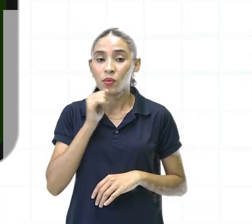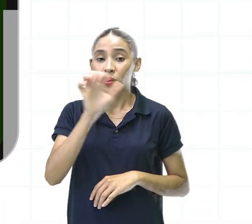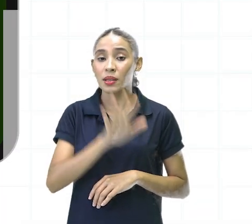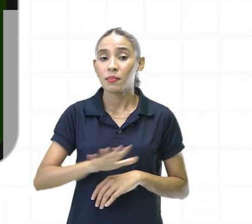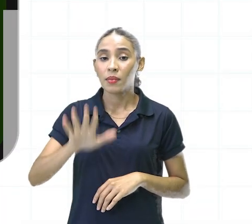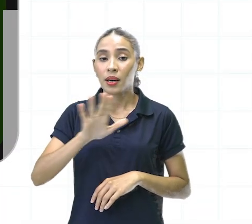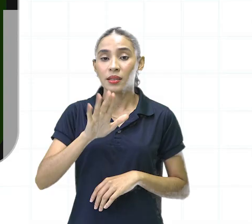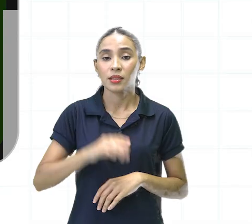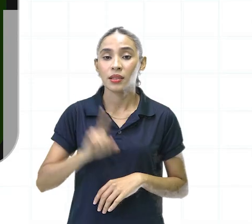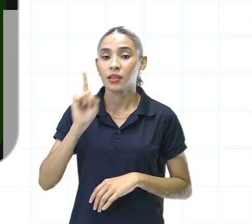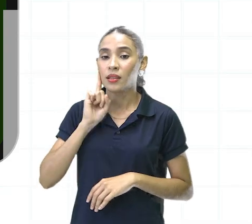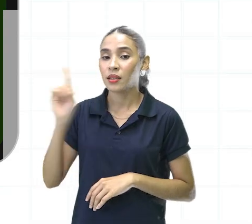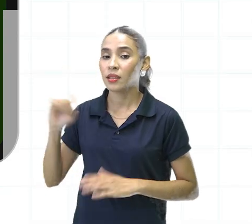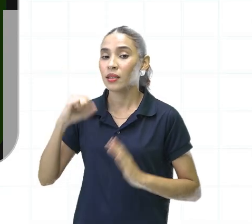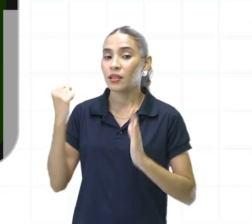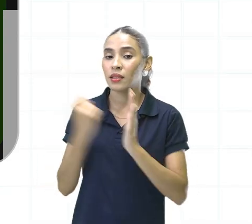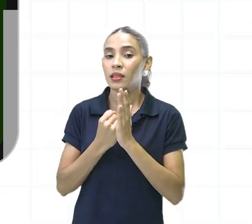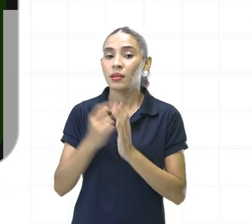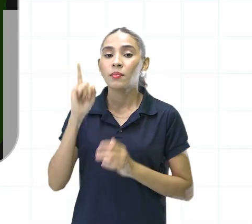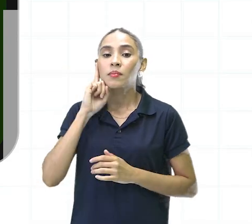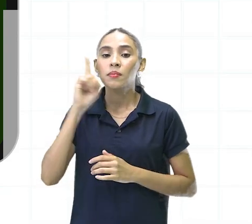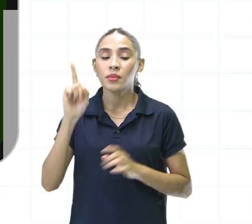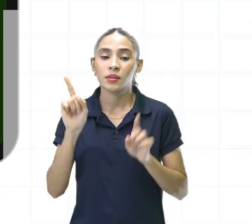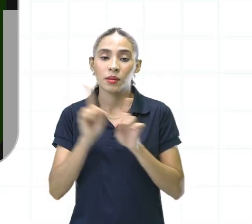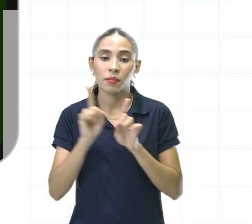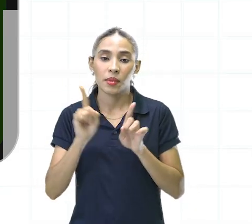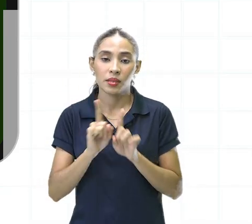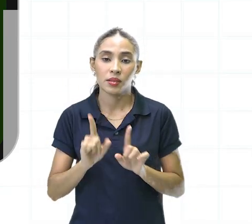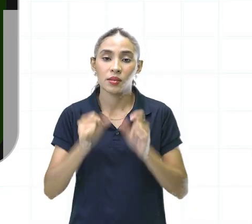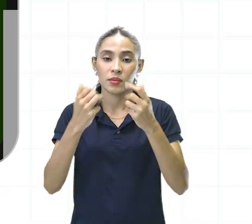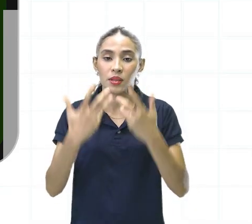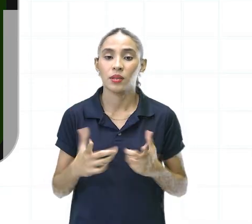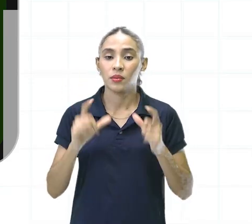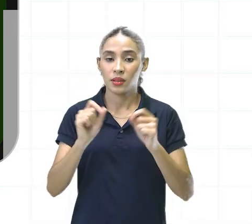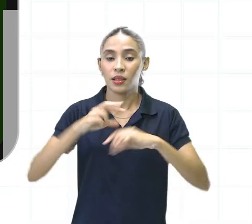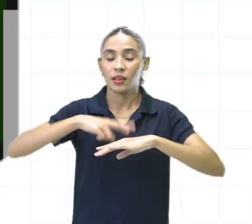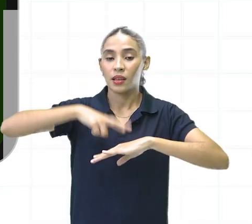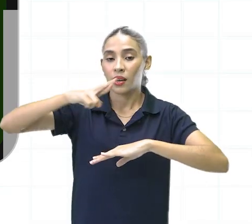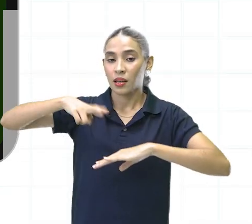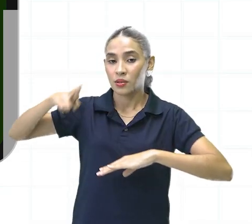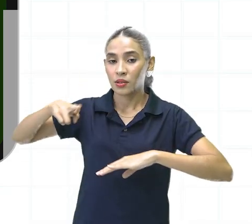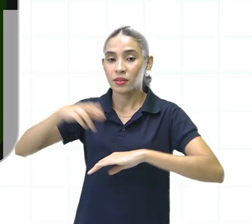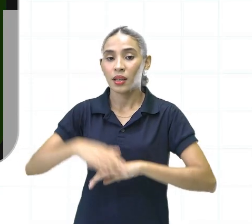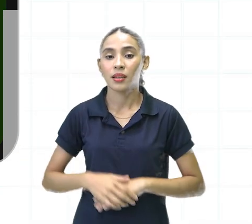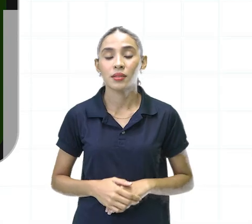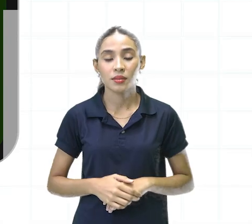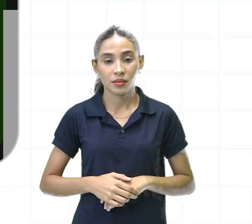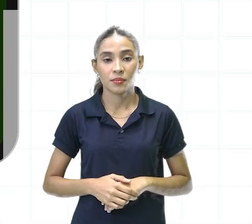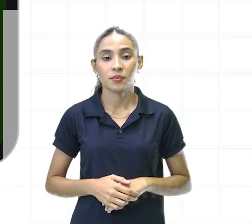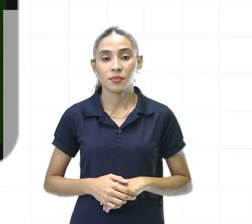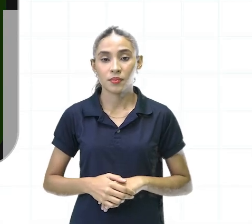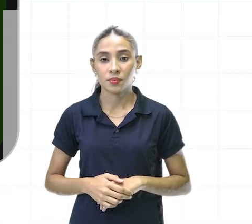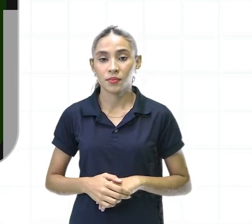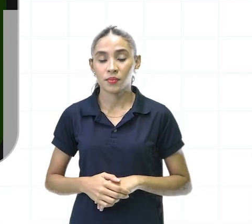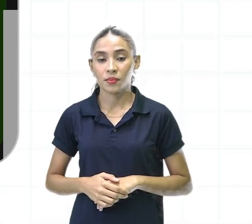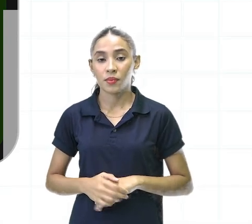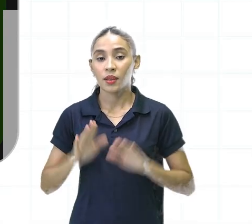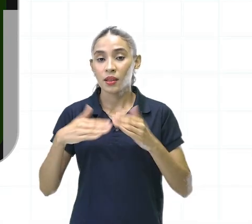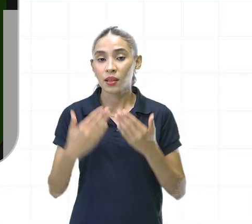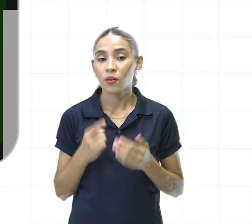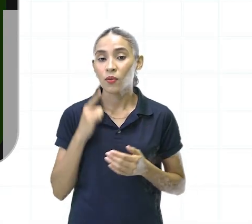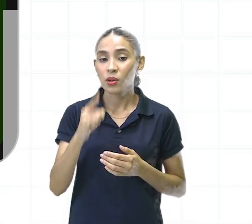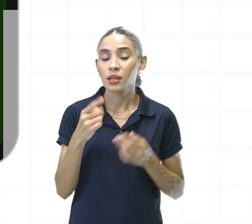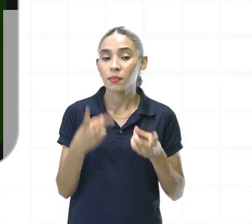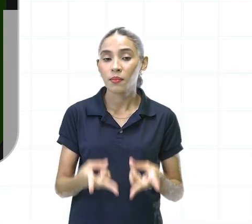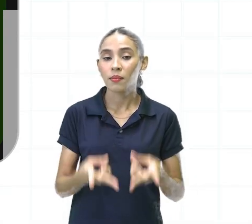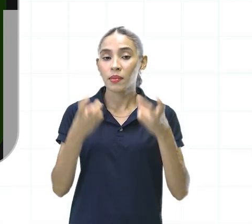símbolo, você tem aí, principalmente falando da radioatividade. Claro que, para